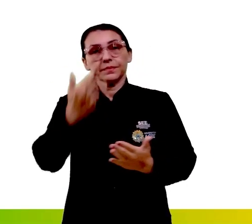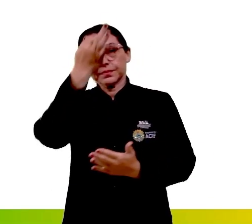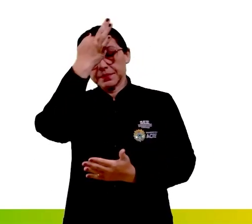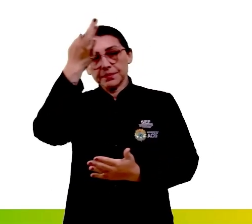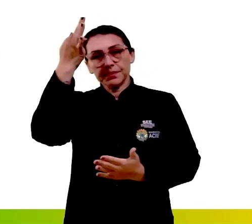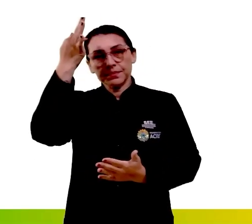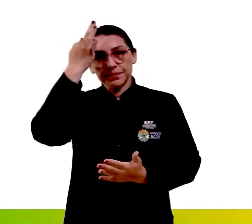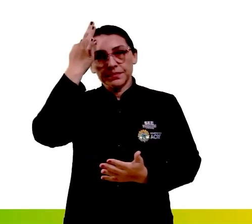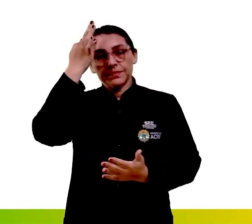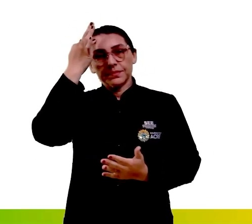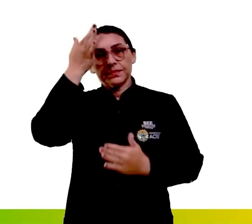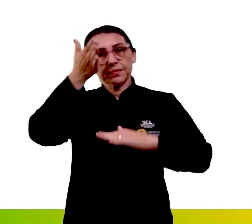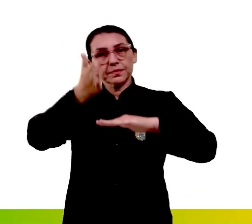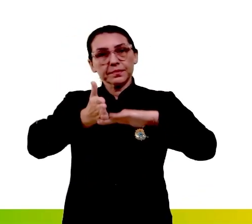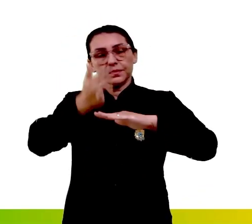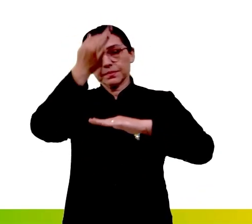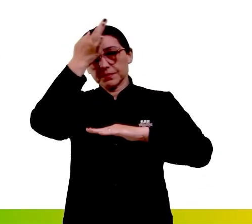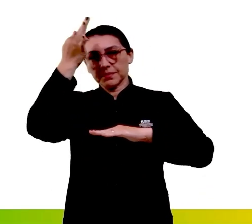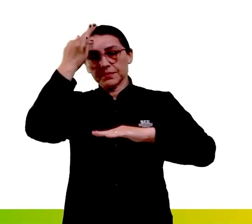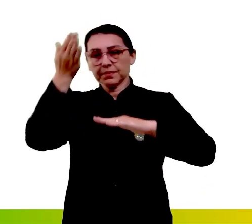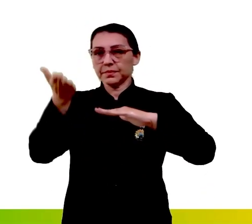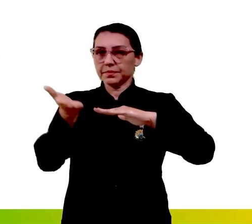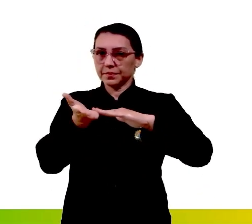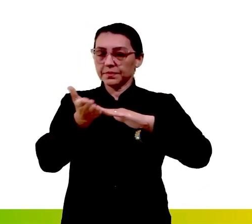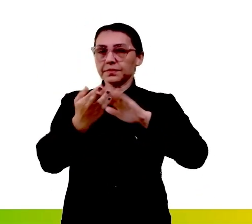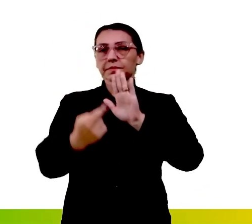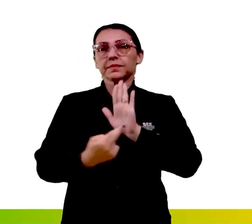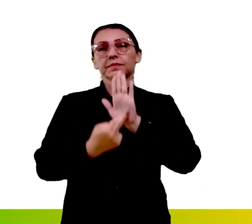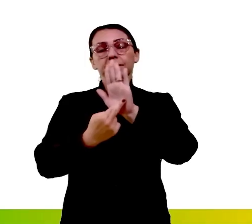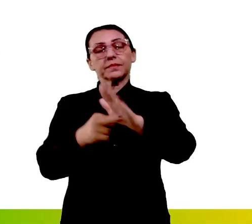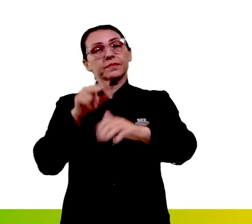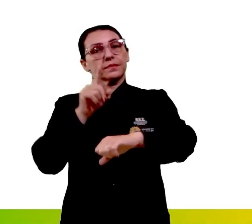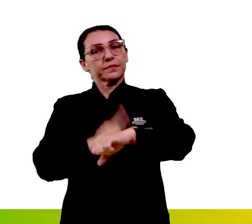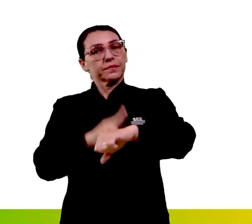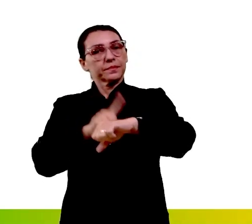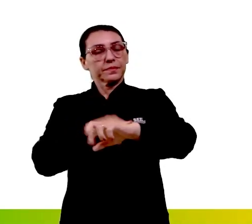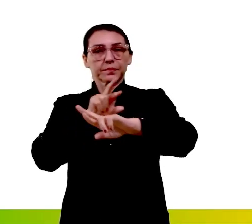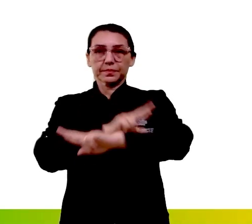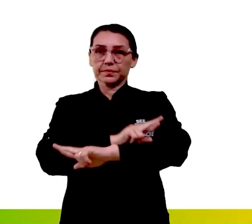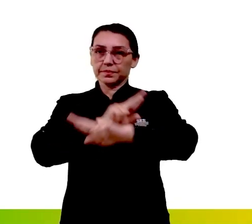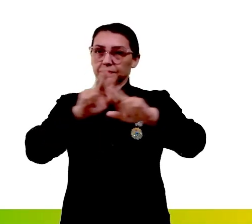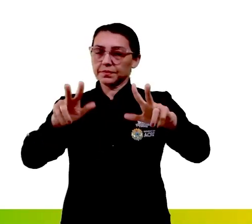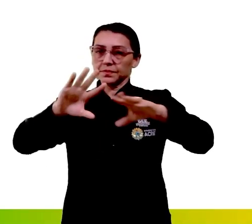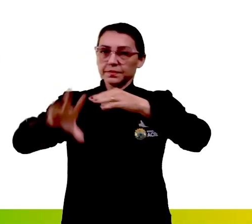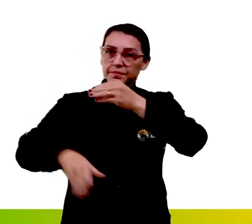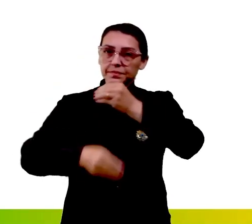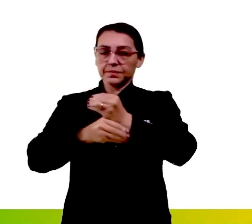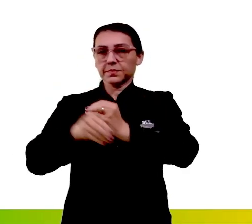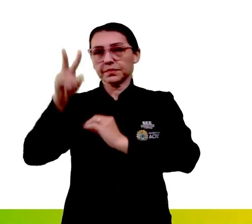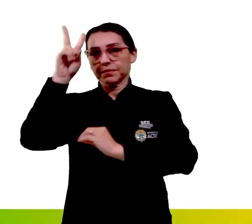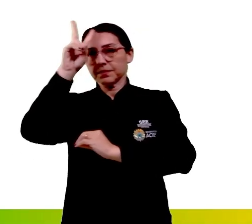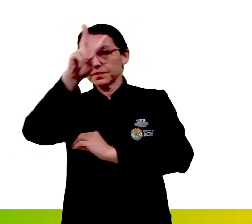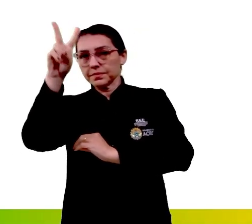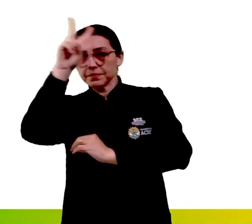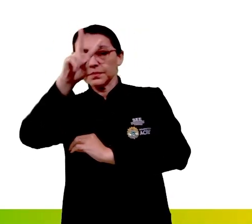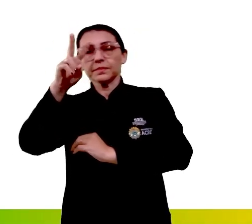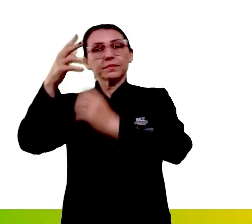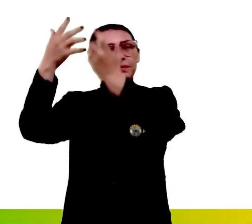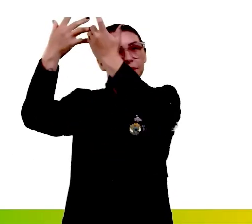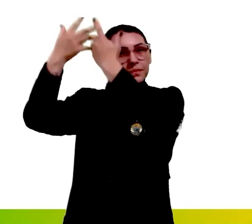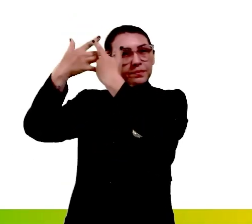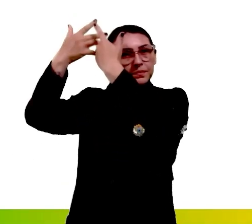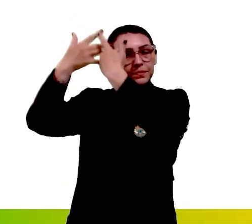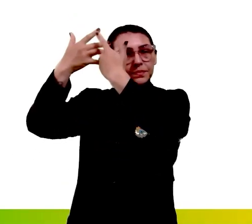filosofia moderna e a filosofia contemporânea representam momentos distintos e complementares na história do